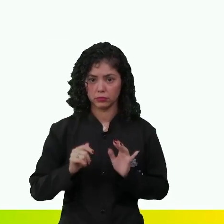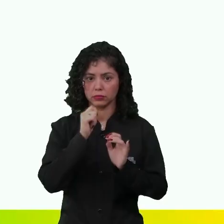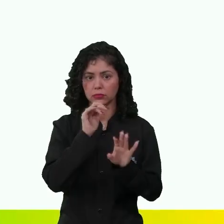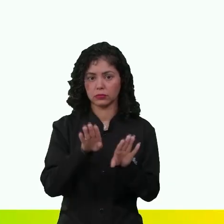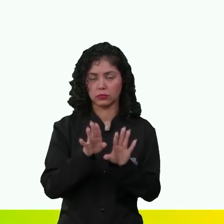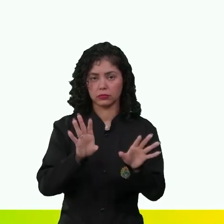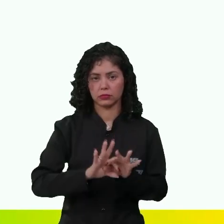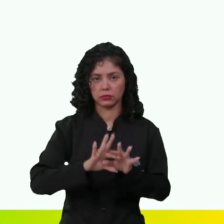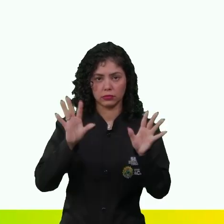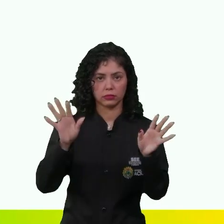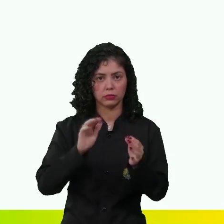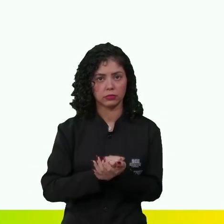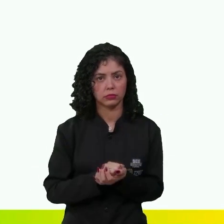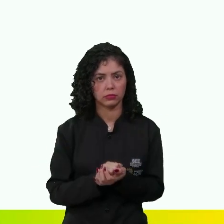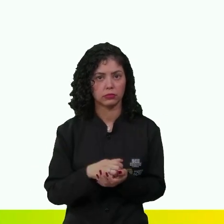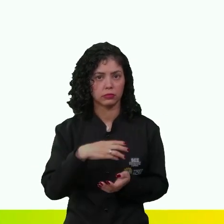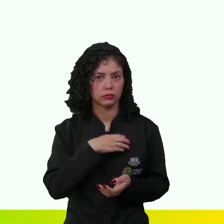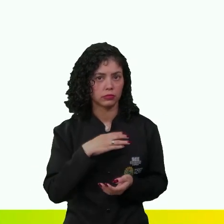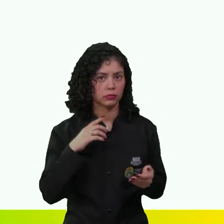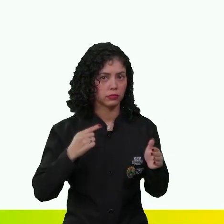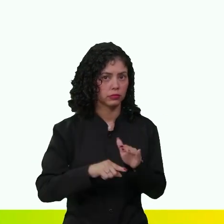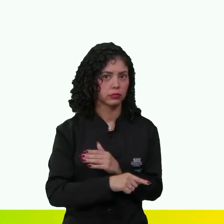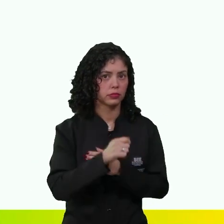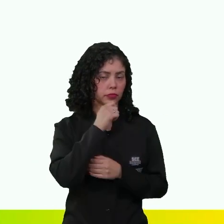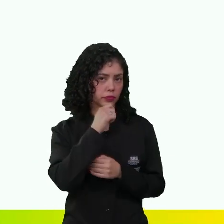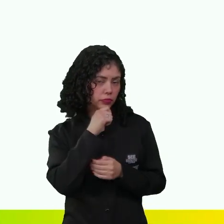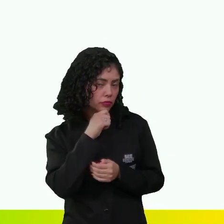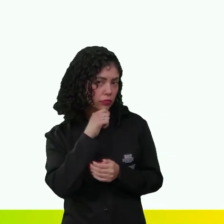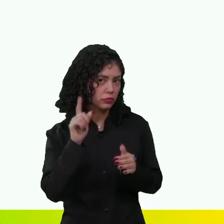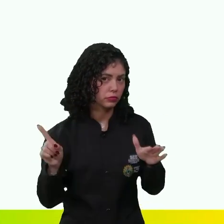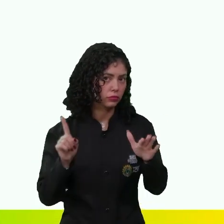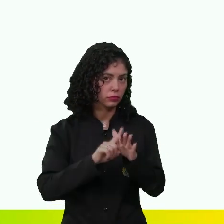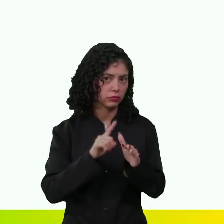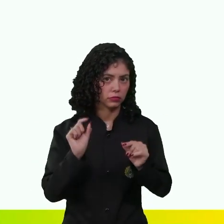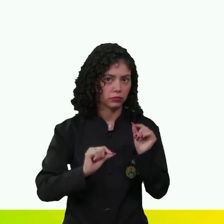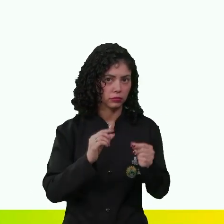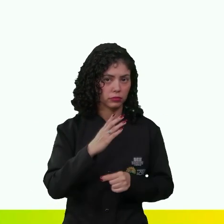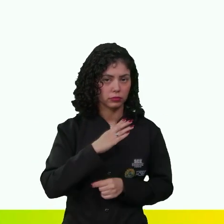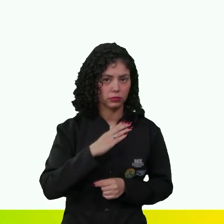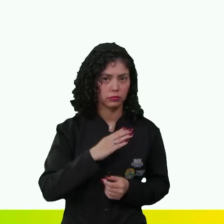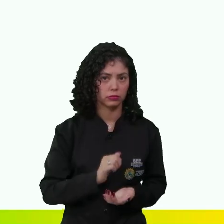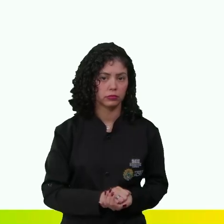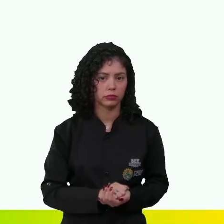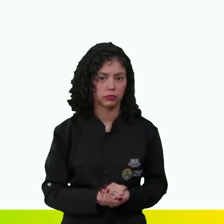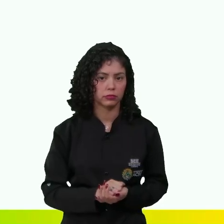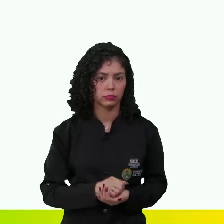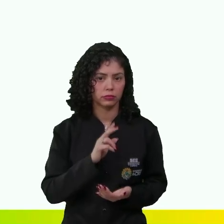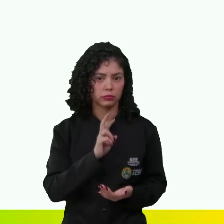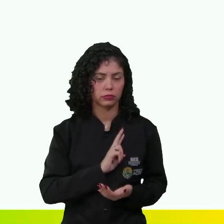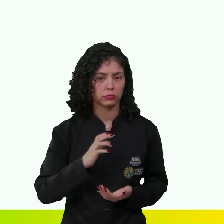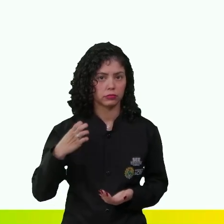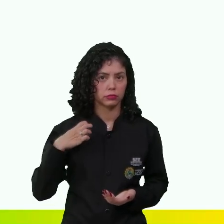mais livre, experimental, as urbanas dentro desse contexto em que está inserida na cidade, e a étnica é sempre nessa parte um pouco